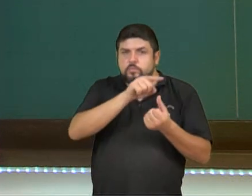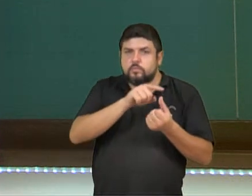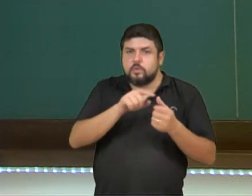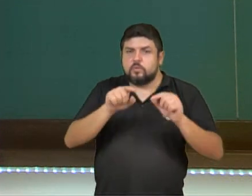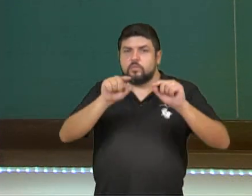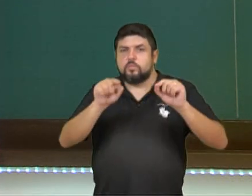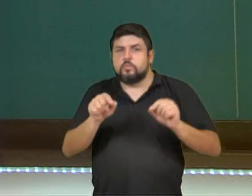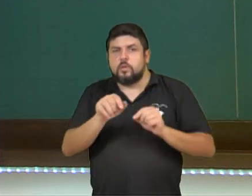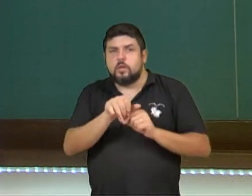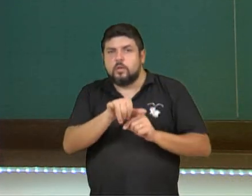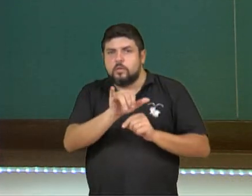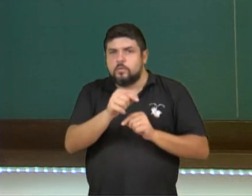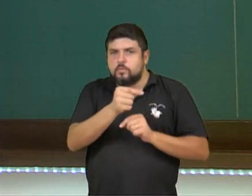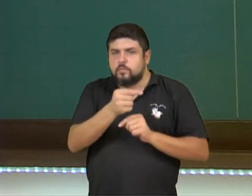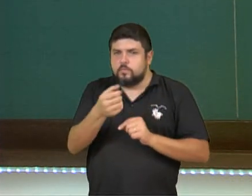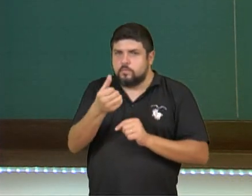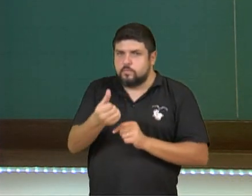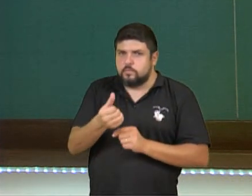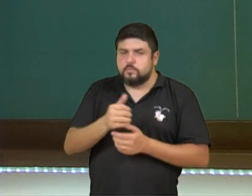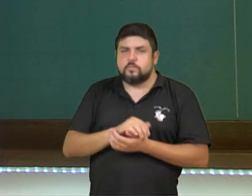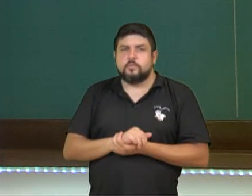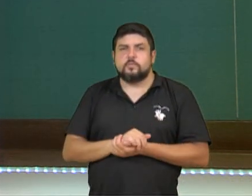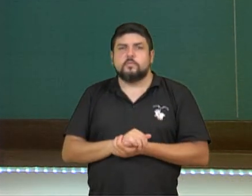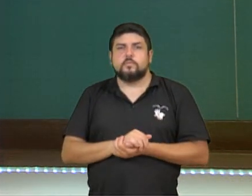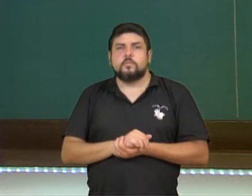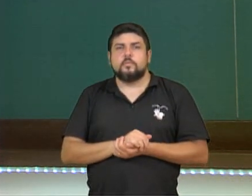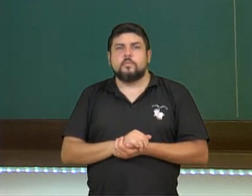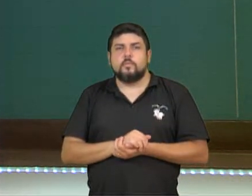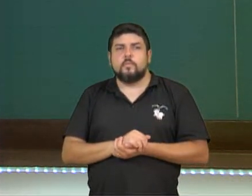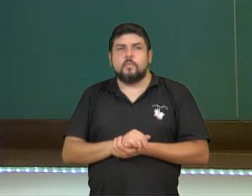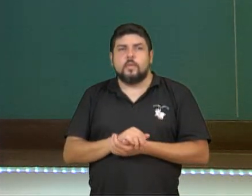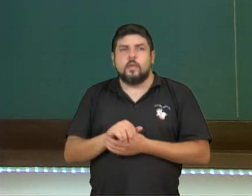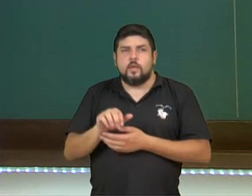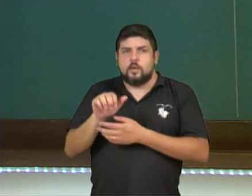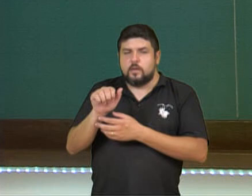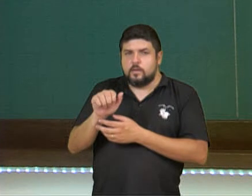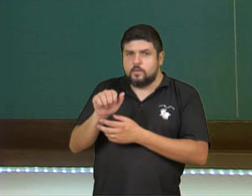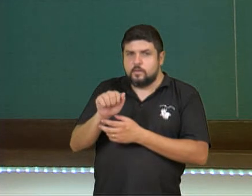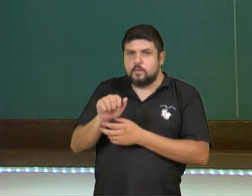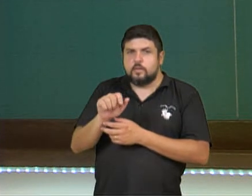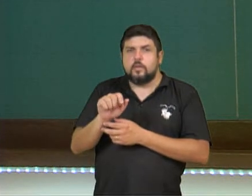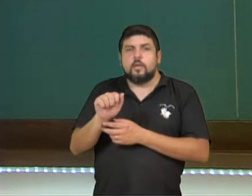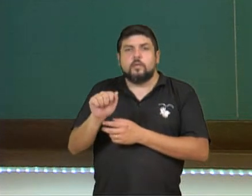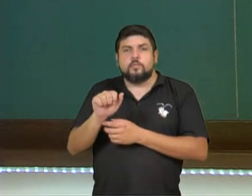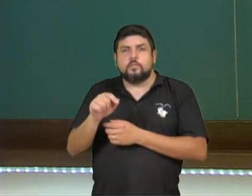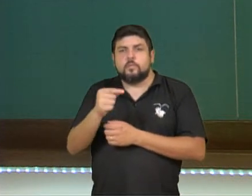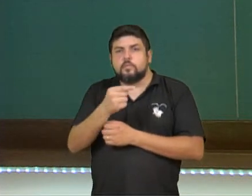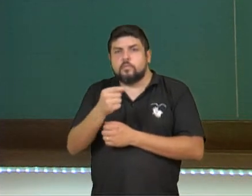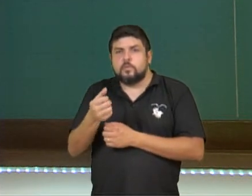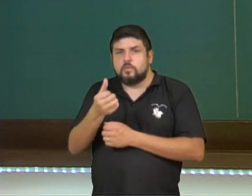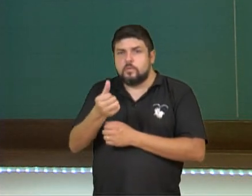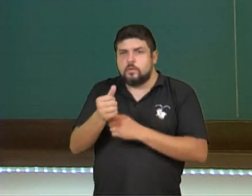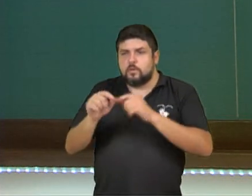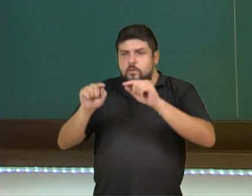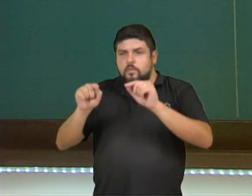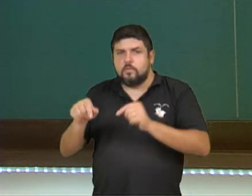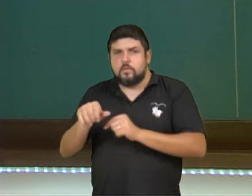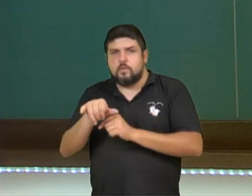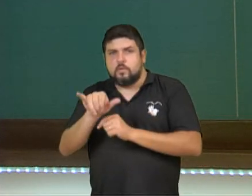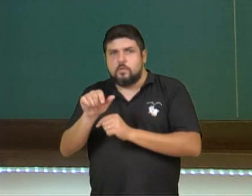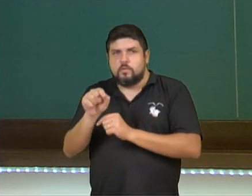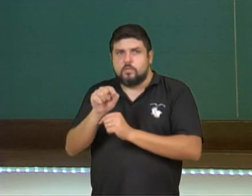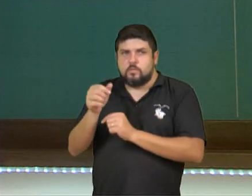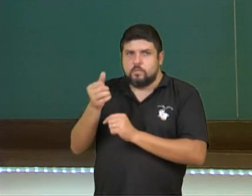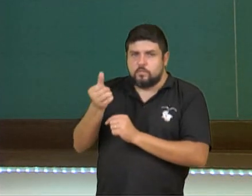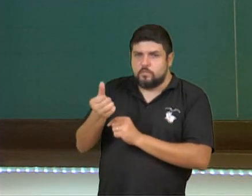Então, 6 vezes y menos 6. A área da recepção é a mesma, ó, 6 vezes y menos 6. E por último,